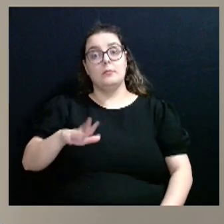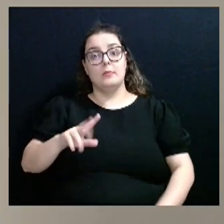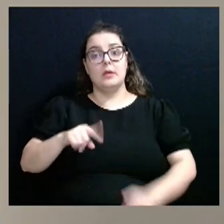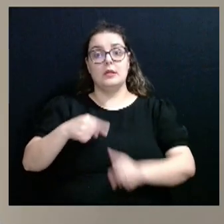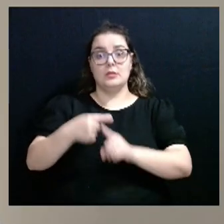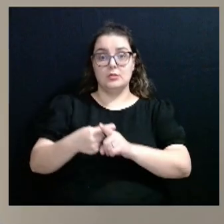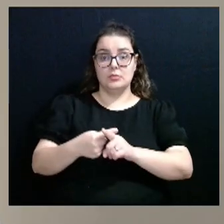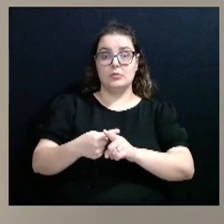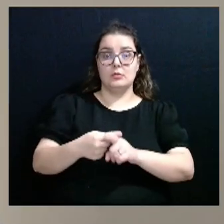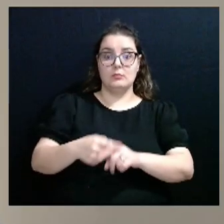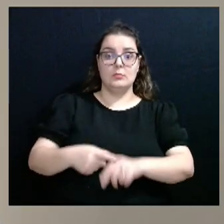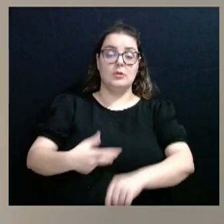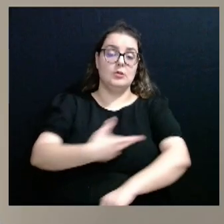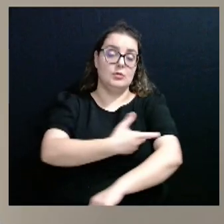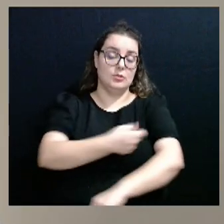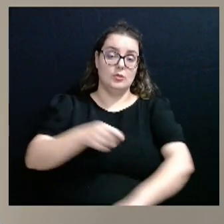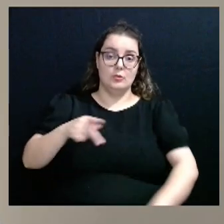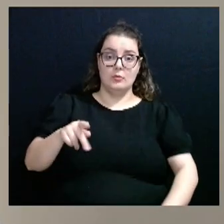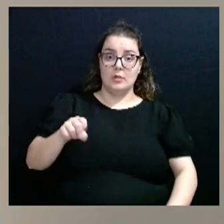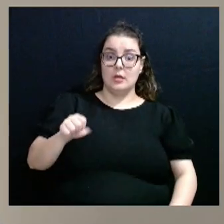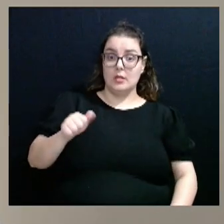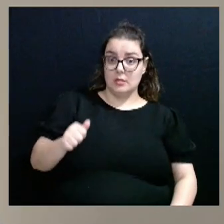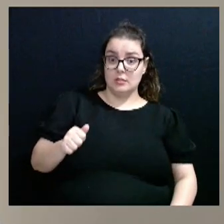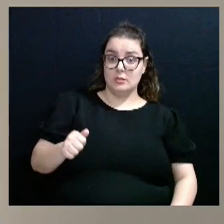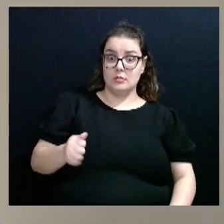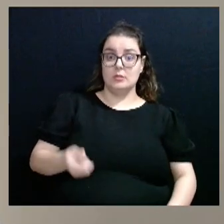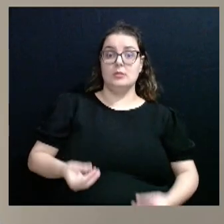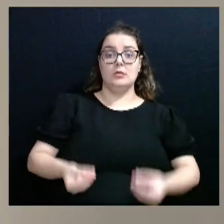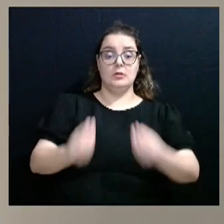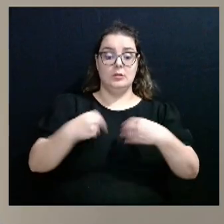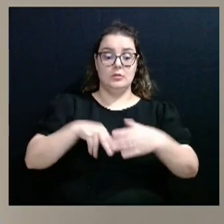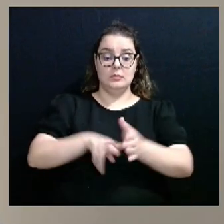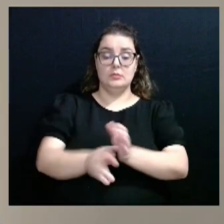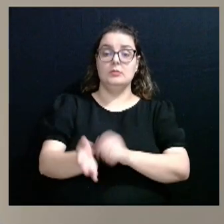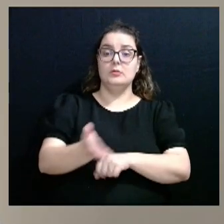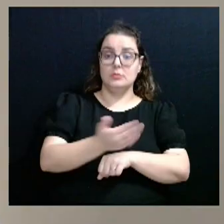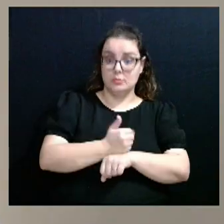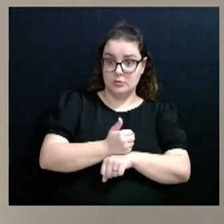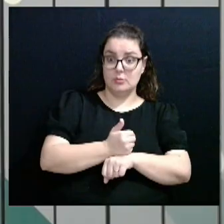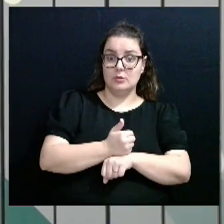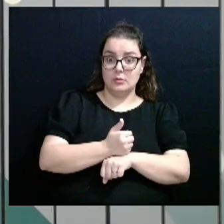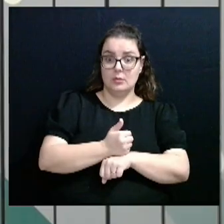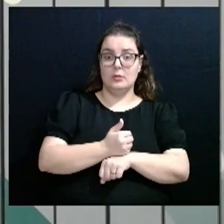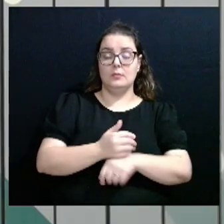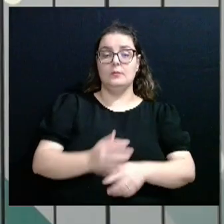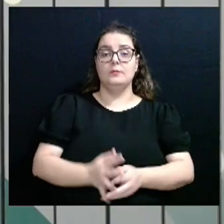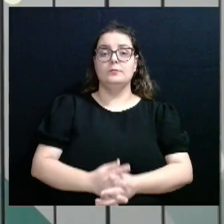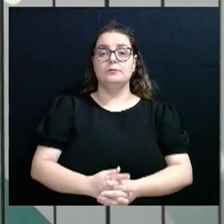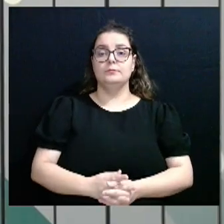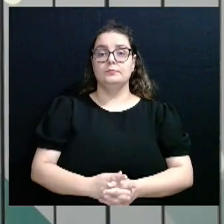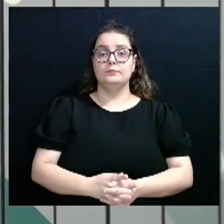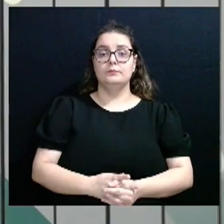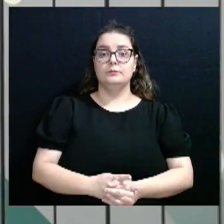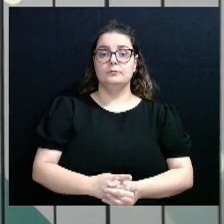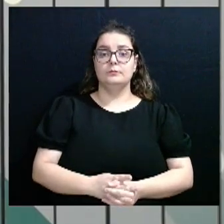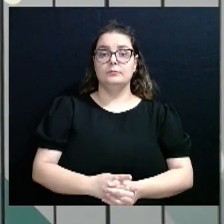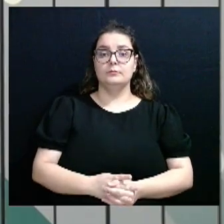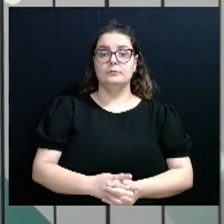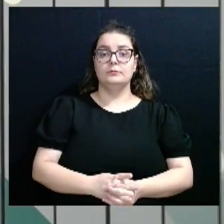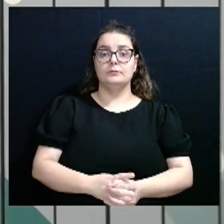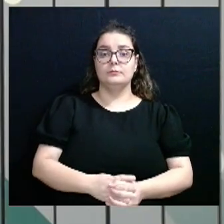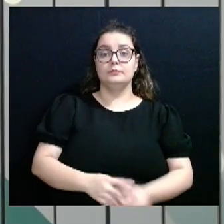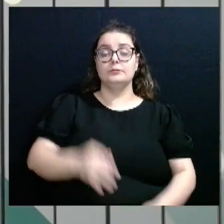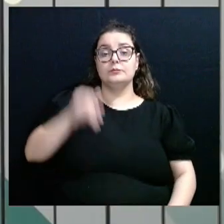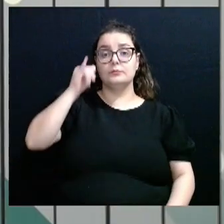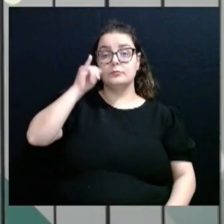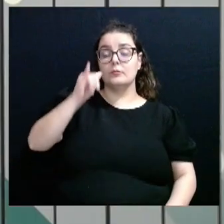possibilidade de diagnóstico precoce e identificação do câncer de próstata com devido tratamento. Prevenção,